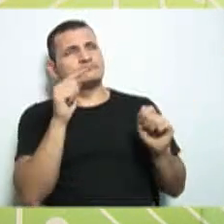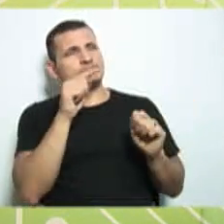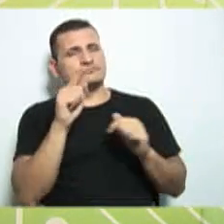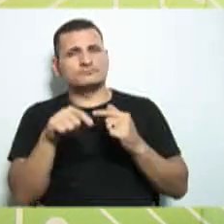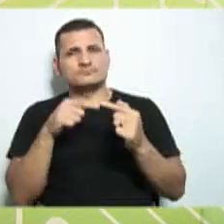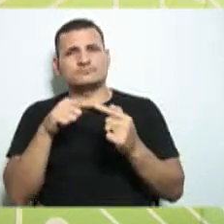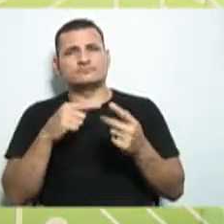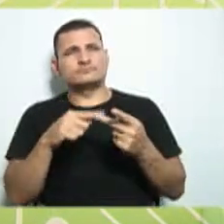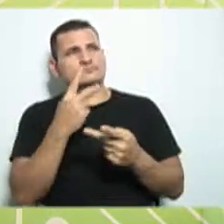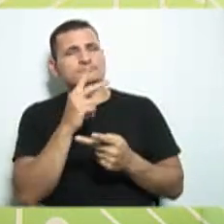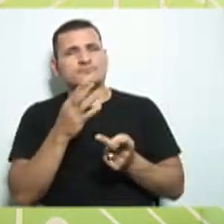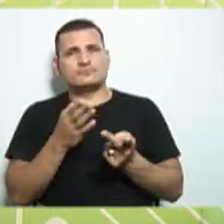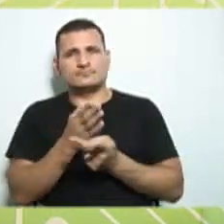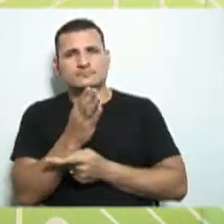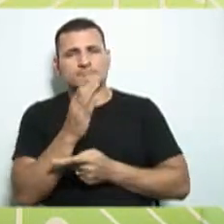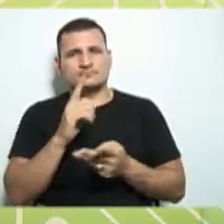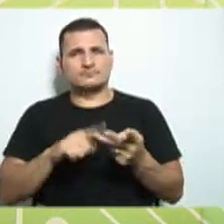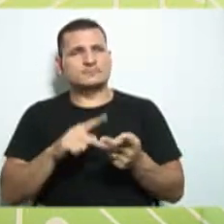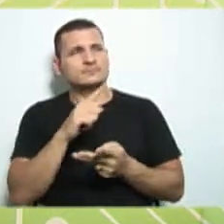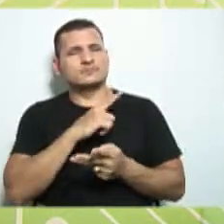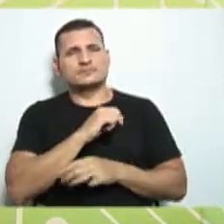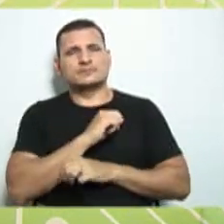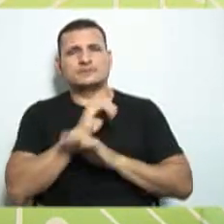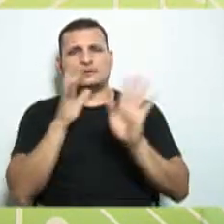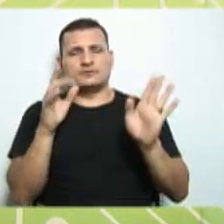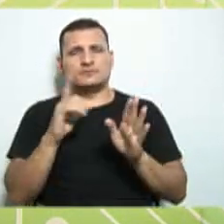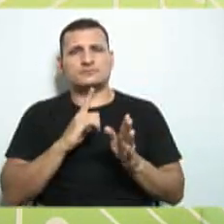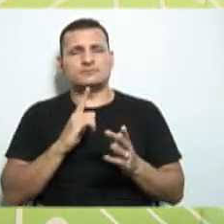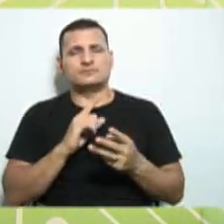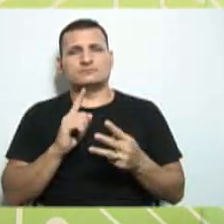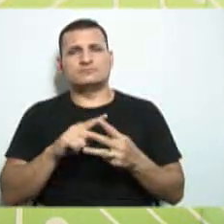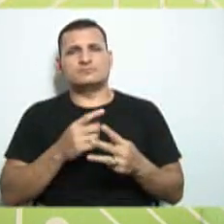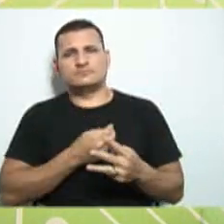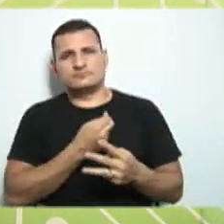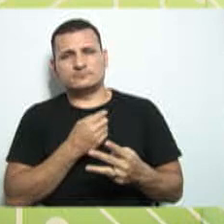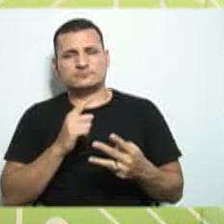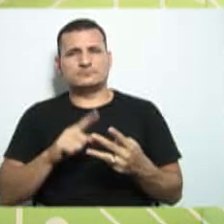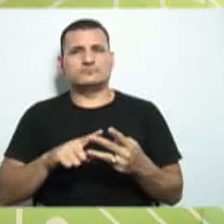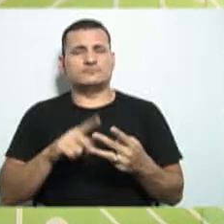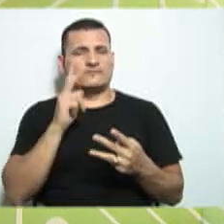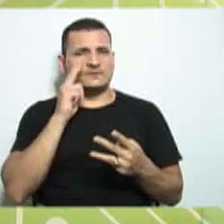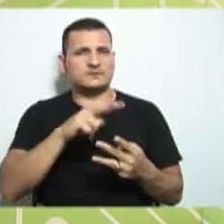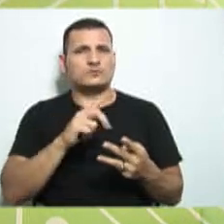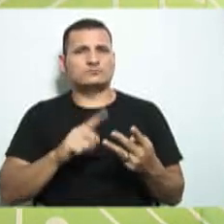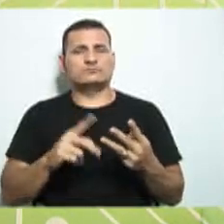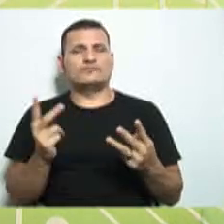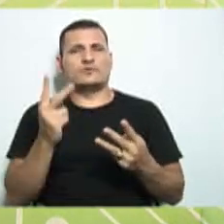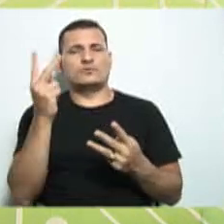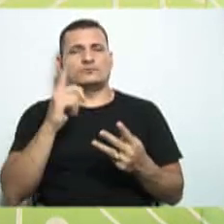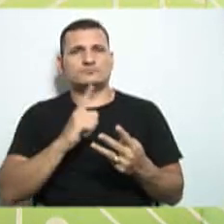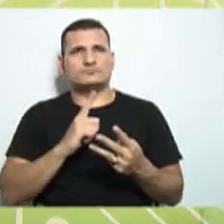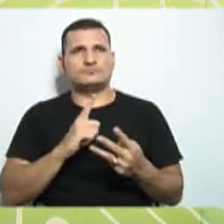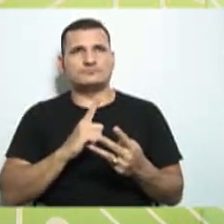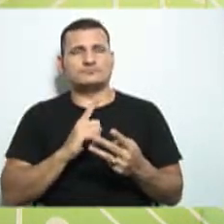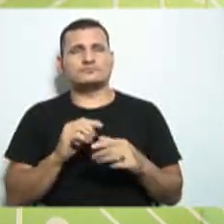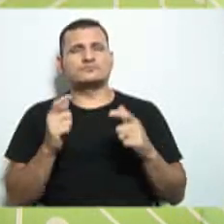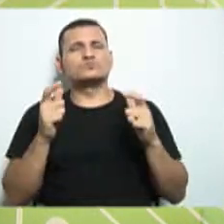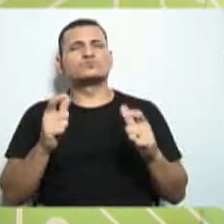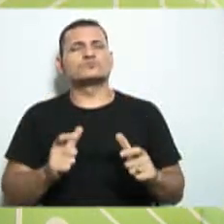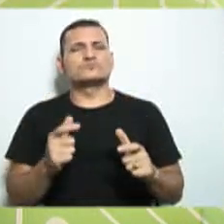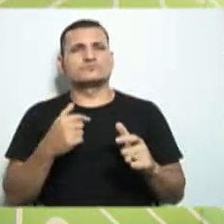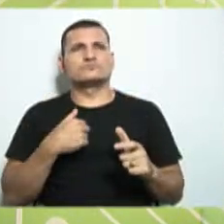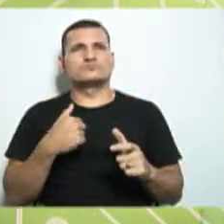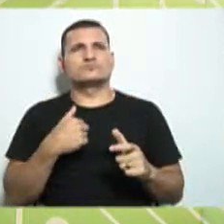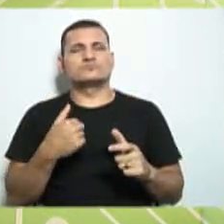metas, tá? Nesse mapa eu tenho claramente a minha missão, a minha visão, os meus valores. Onde eu quero,